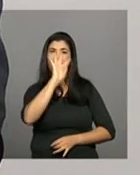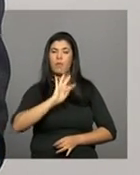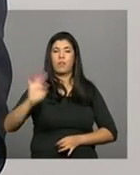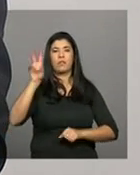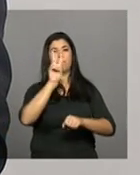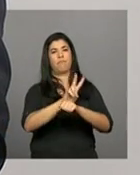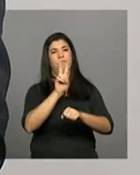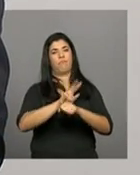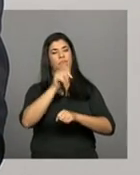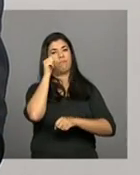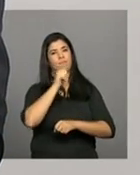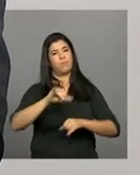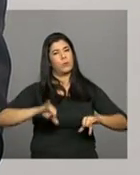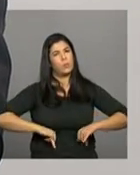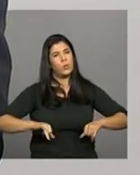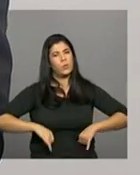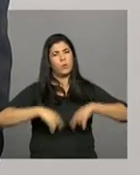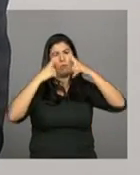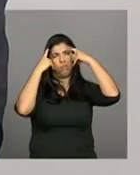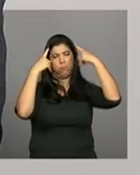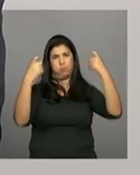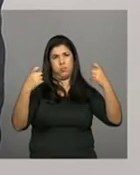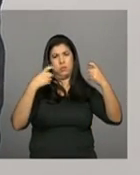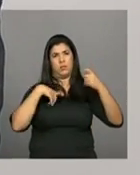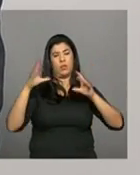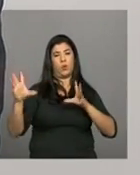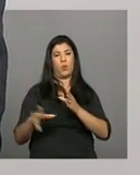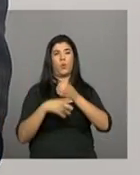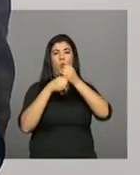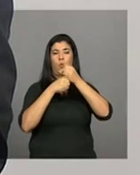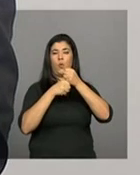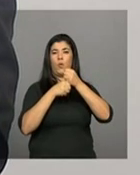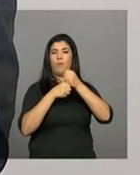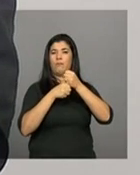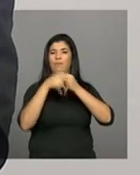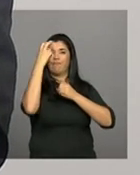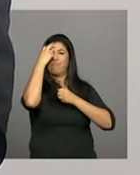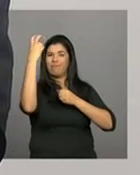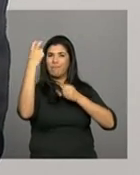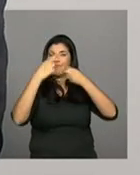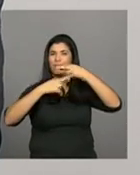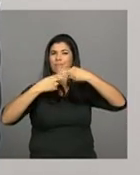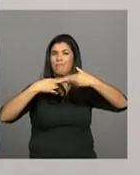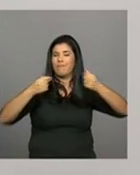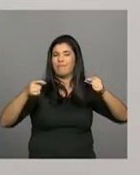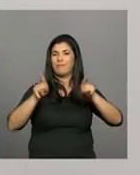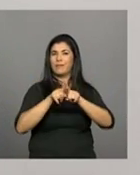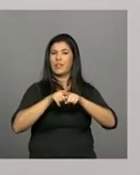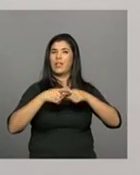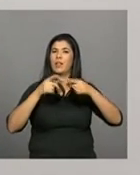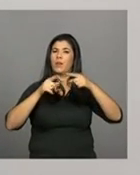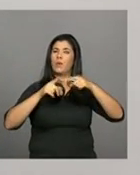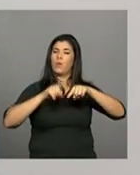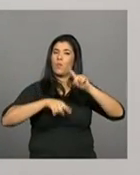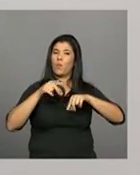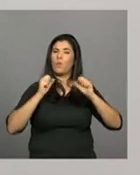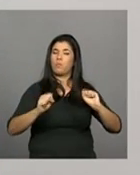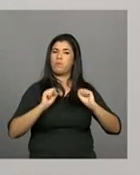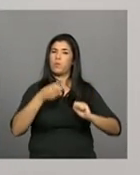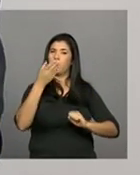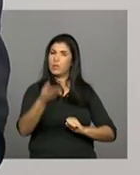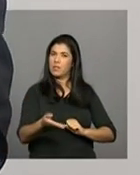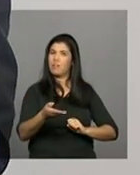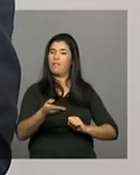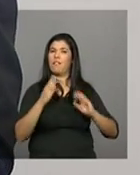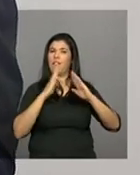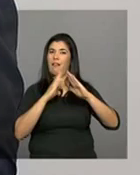das mulheres vítimas de violência, somando seus talentos e também os seus recursos para que essa primeira unidade seja também modelo